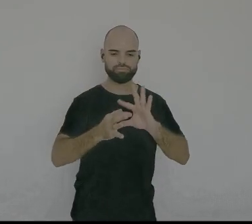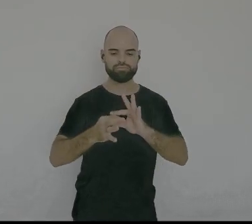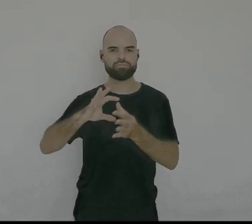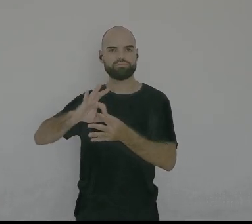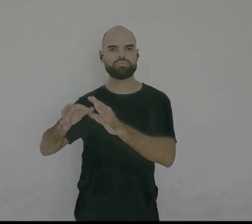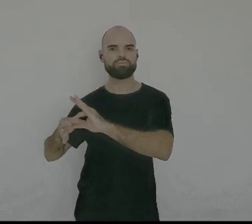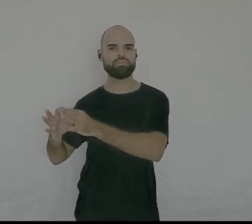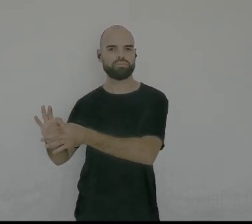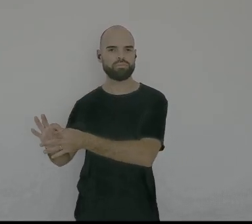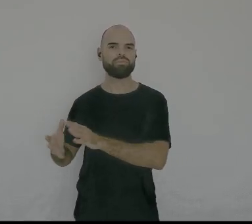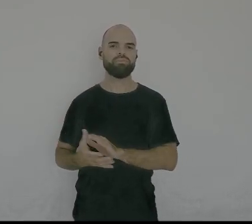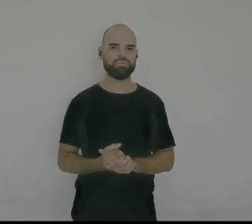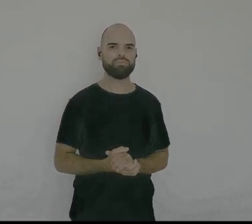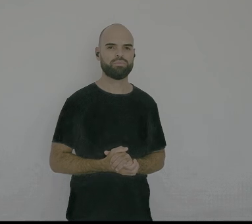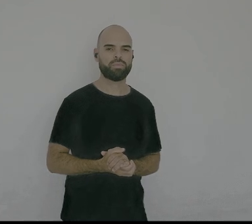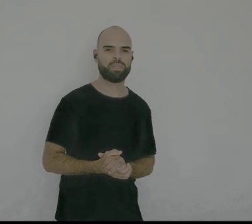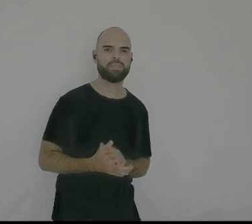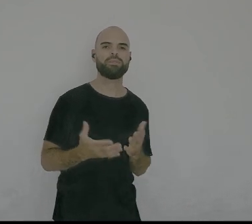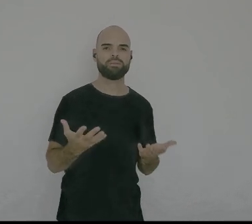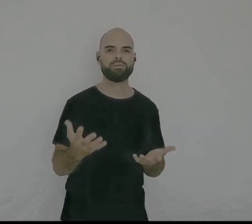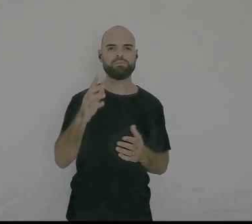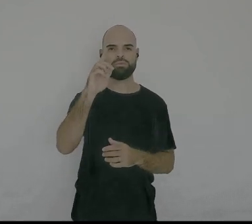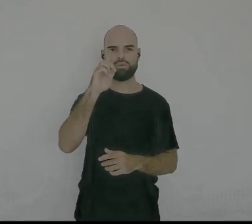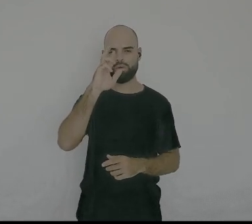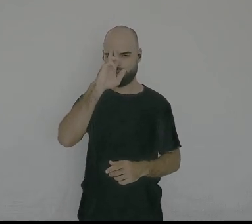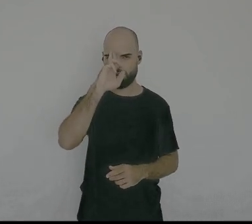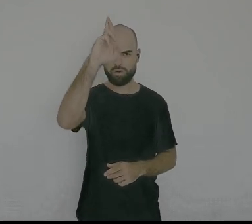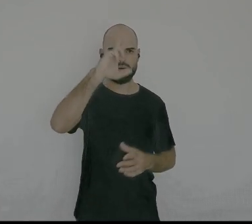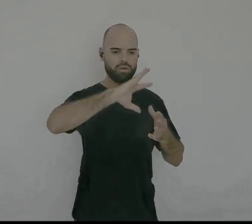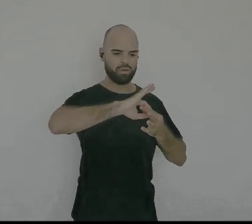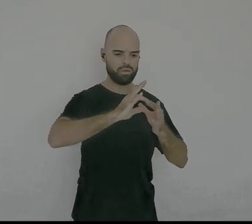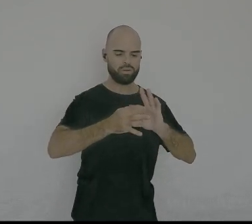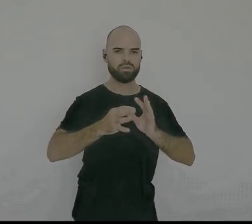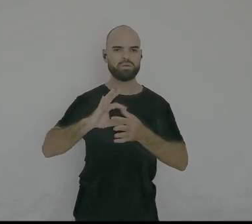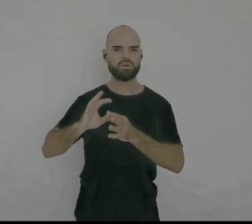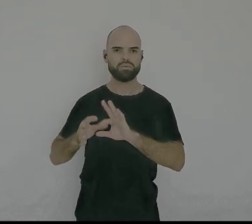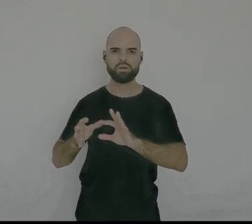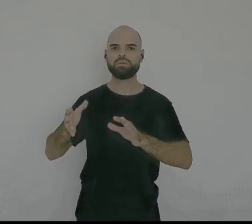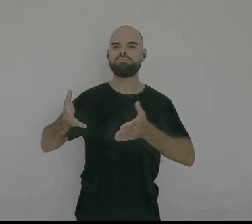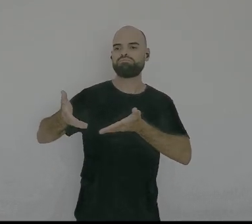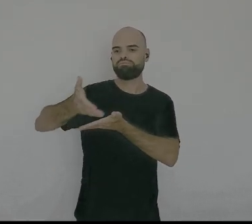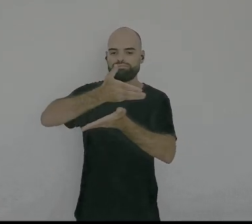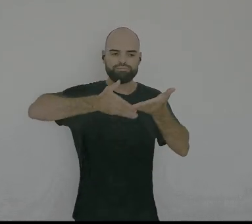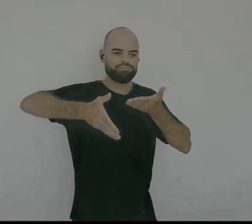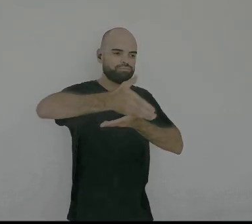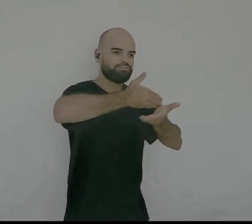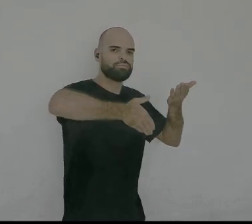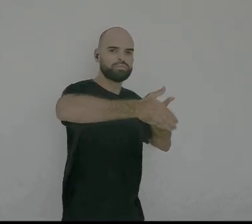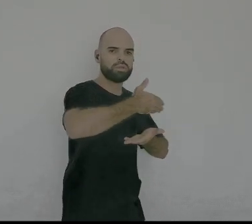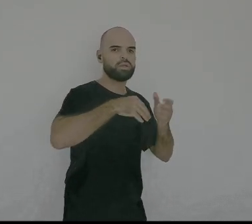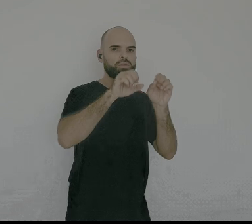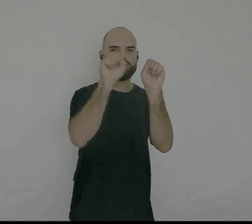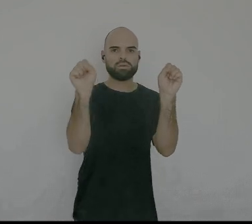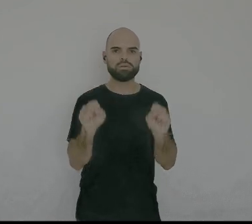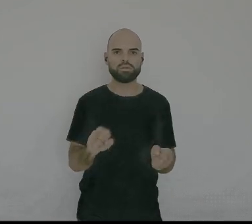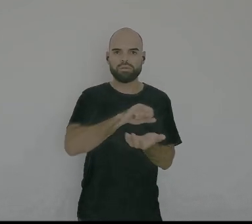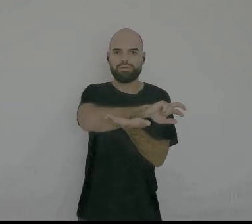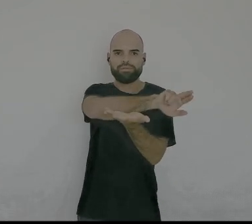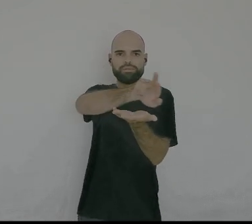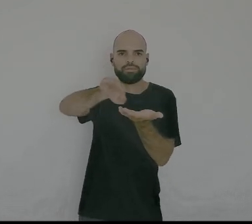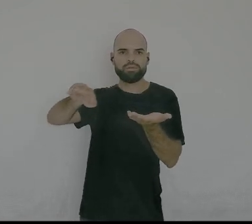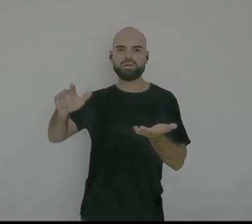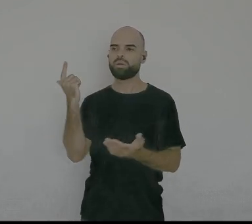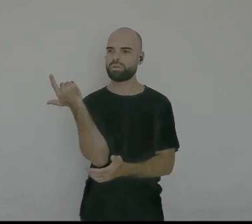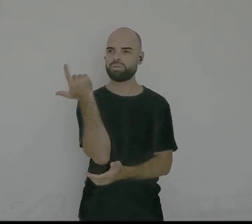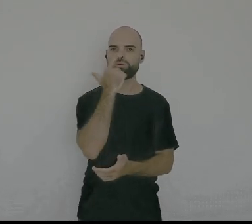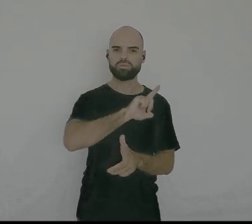de governança da rede, que governa as relações entre atenção primária, sistemas de apoio e